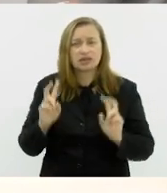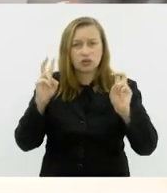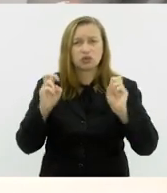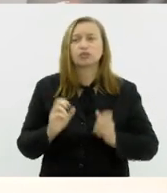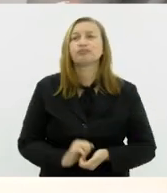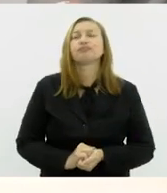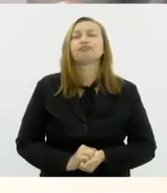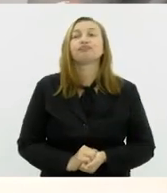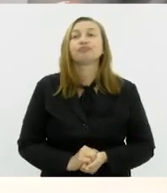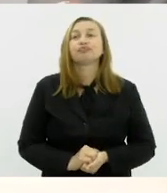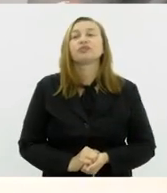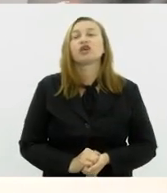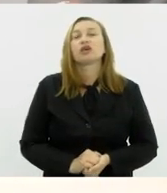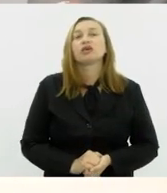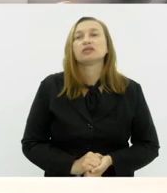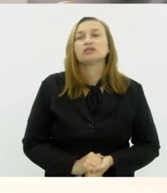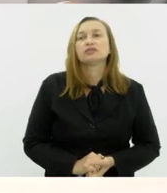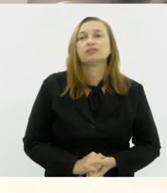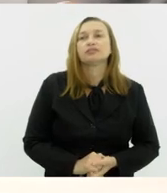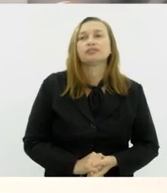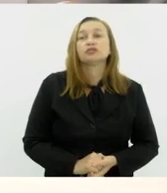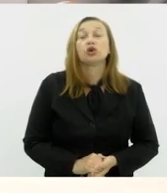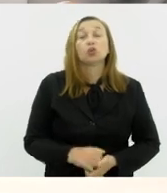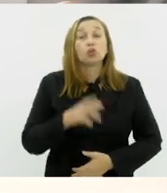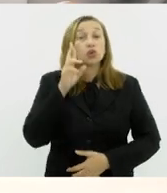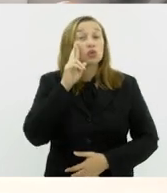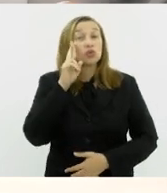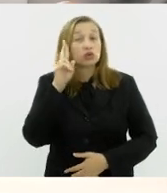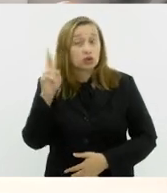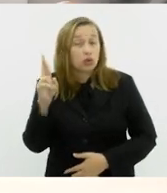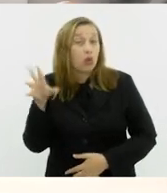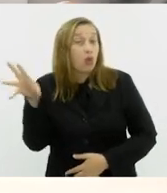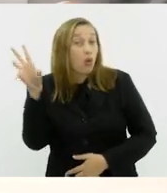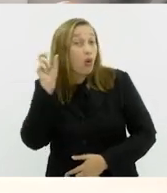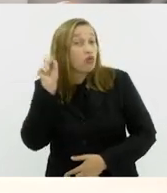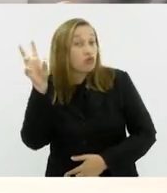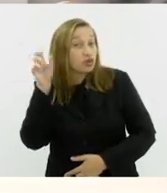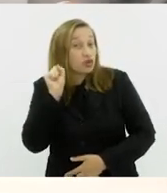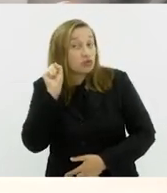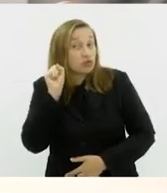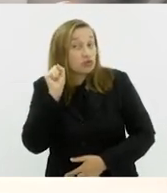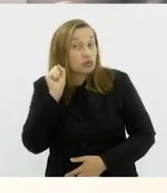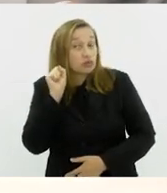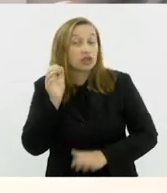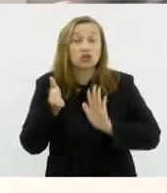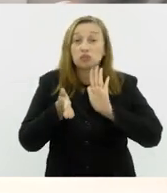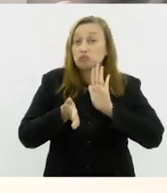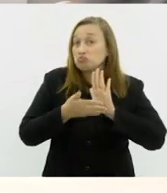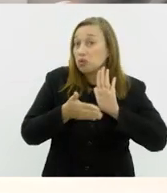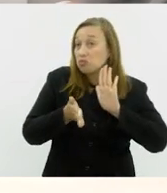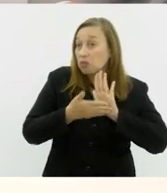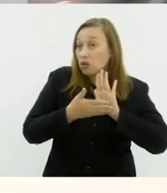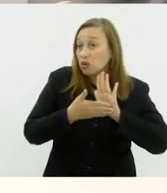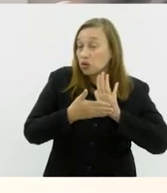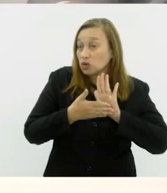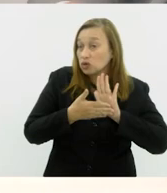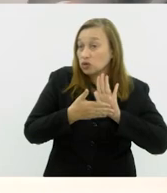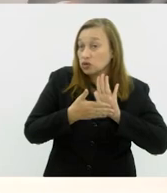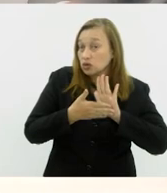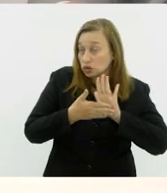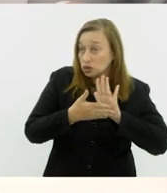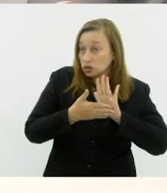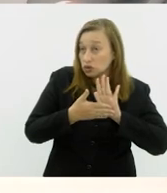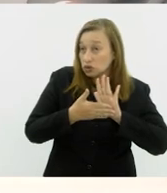seguinte. Em vista do que o senhor ouviu aqui das propostas